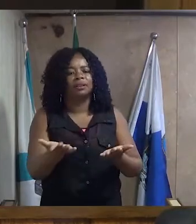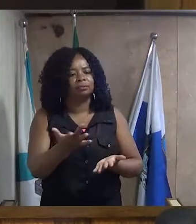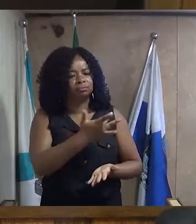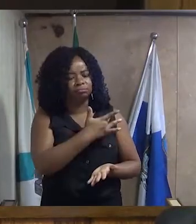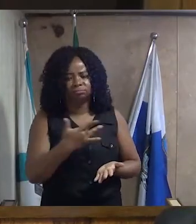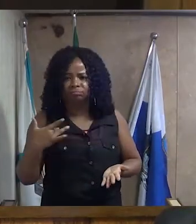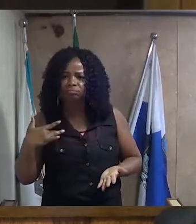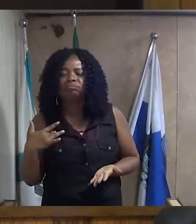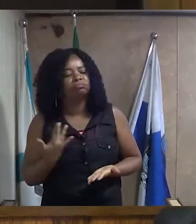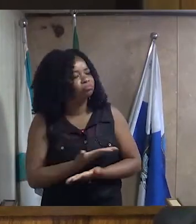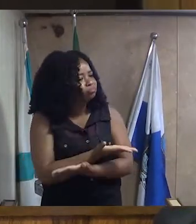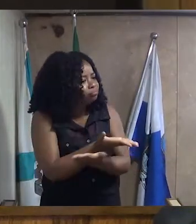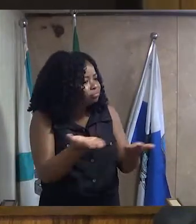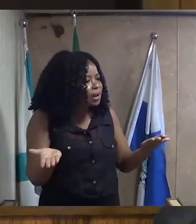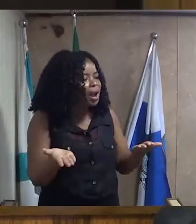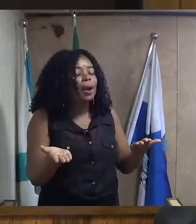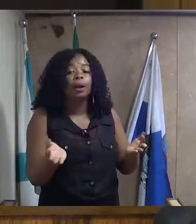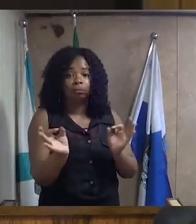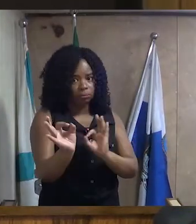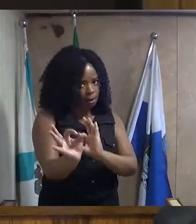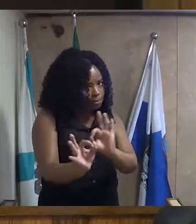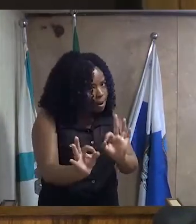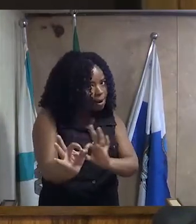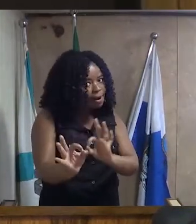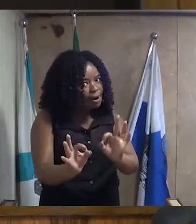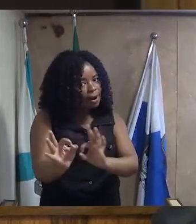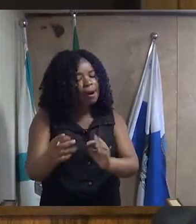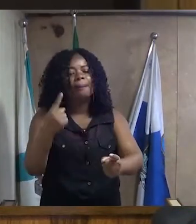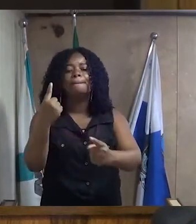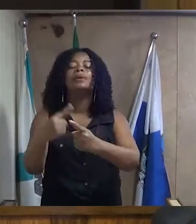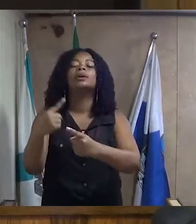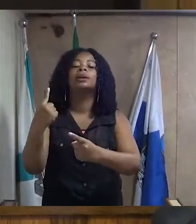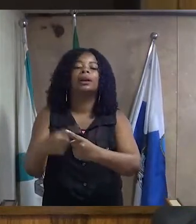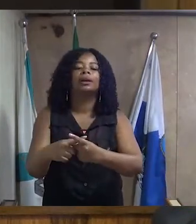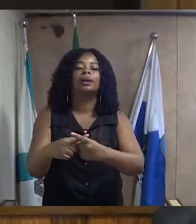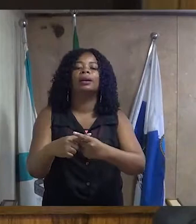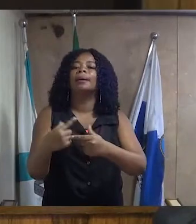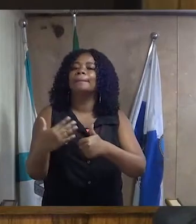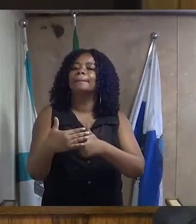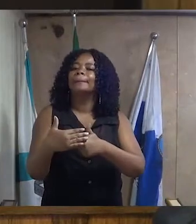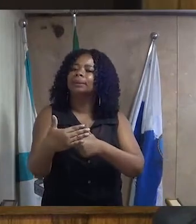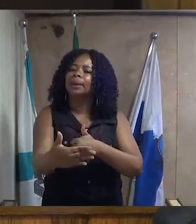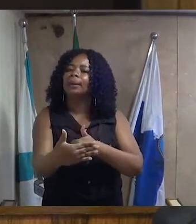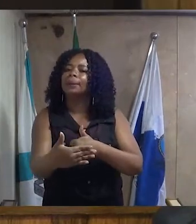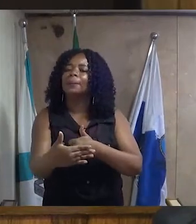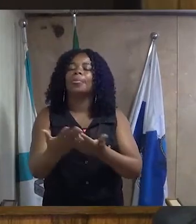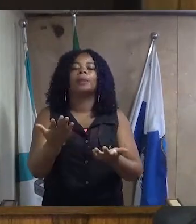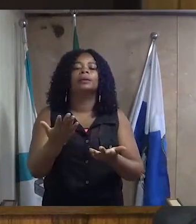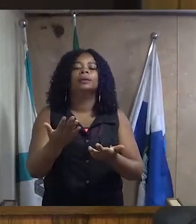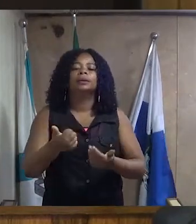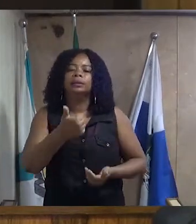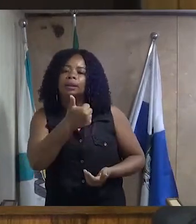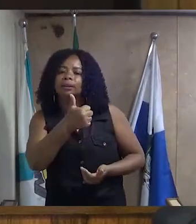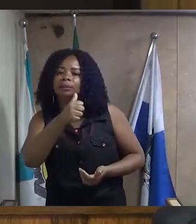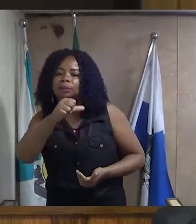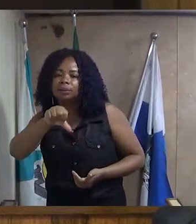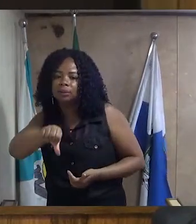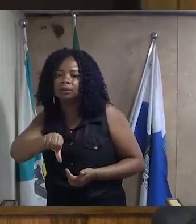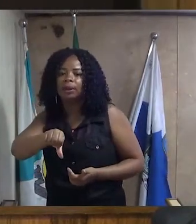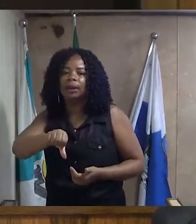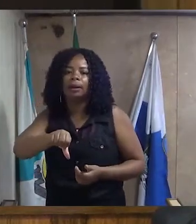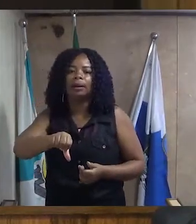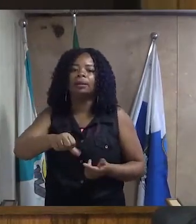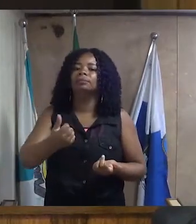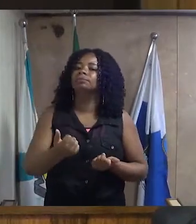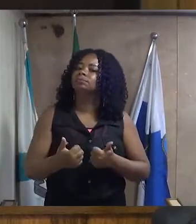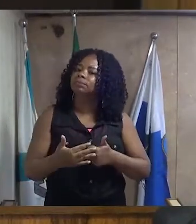Se preparem, porque neste mandato, na 19ª legislatura, teremos